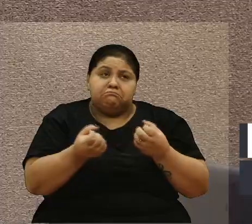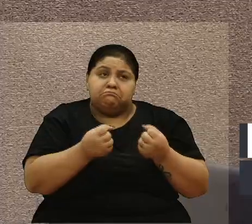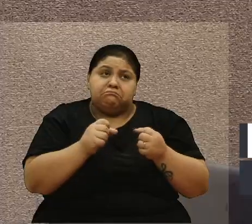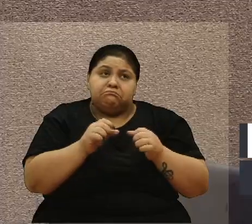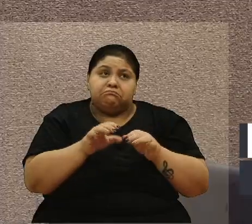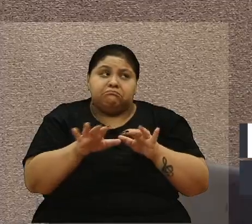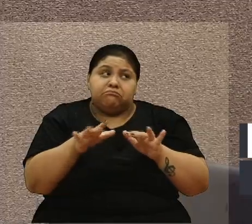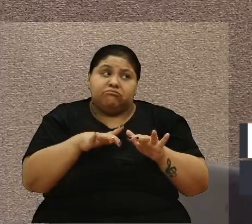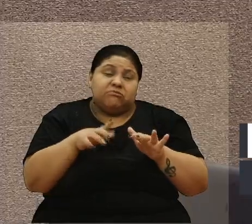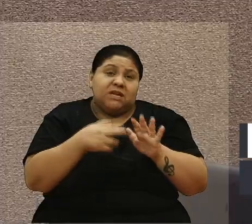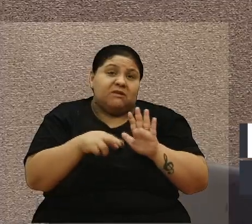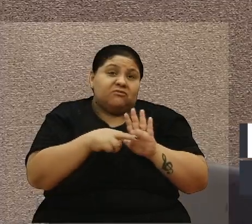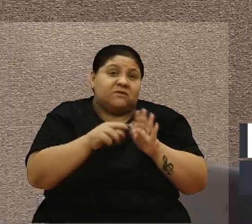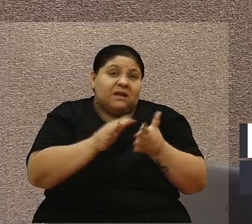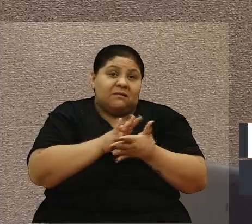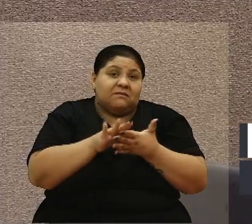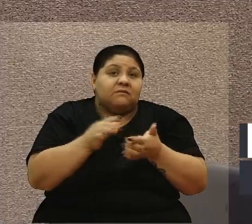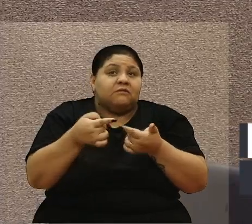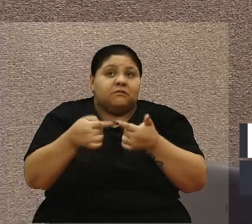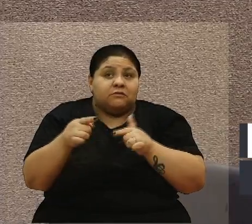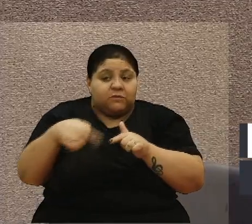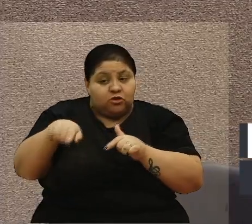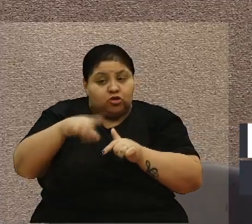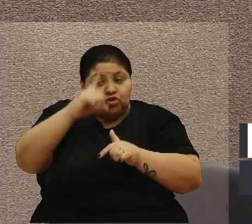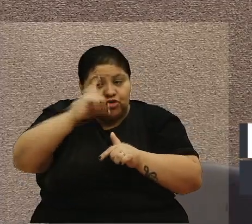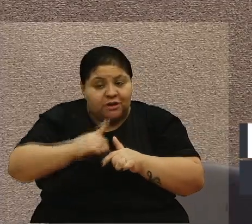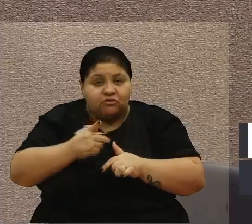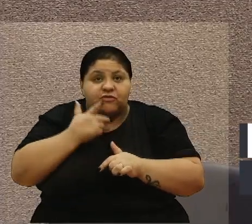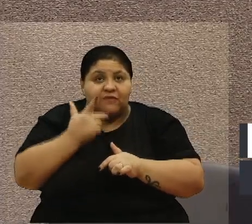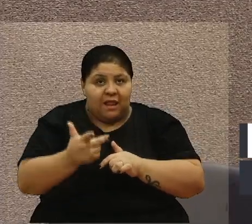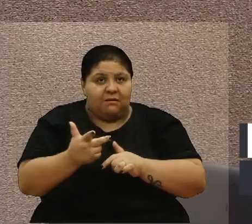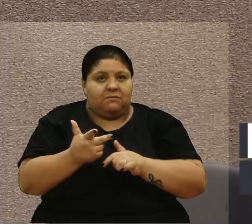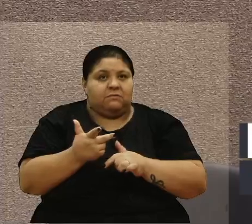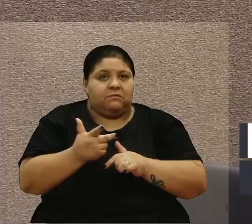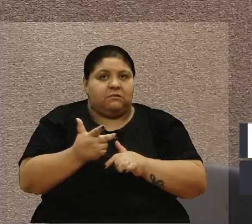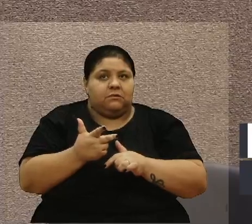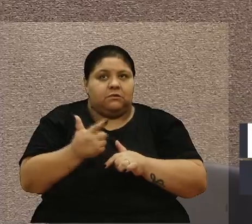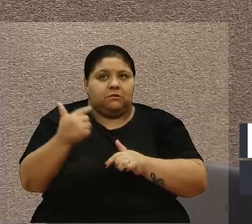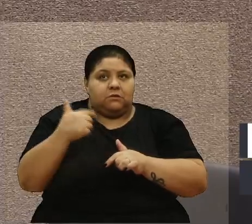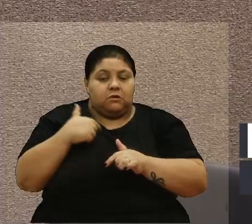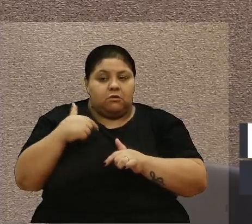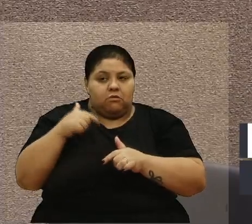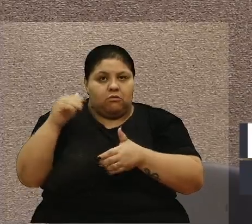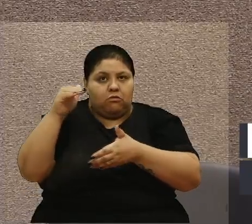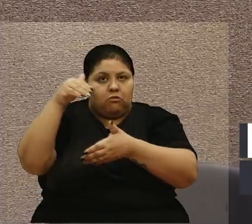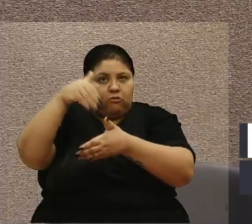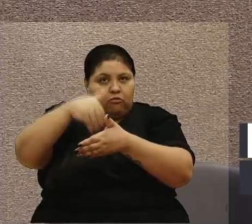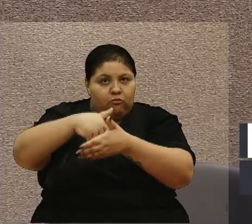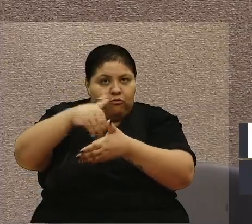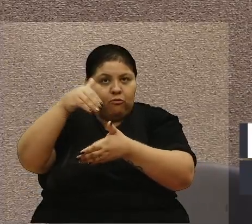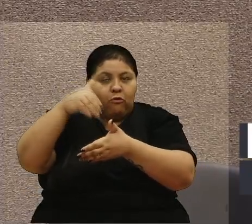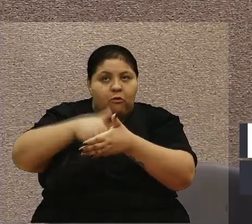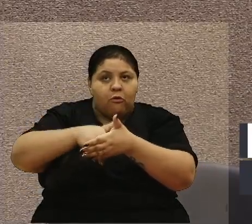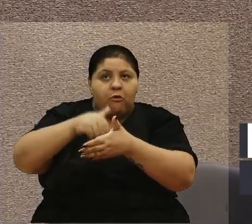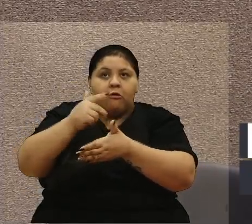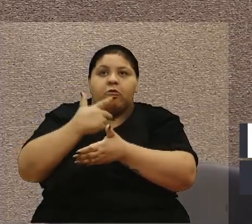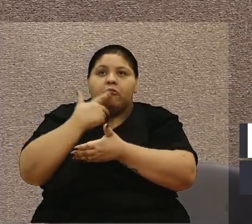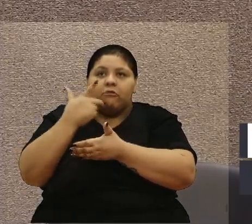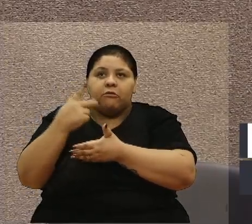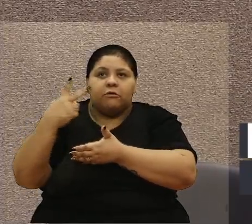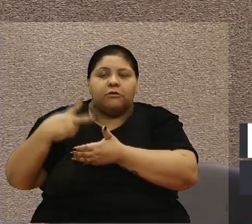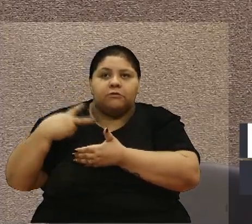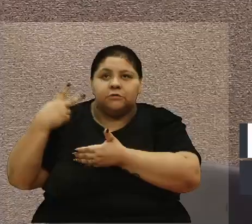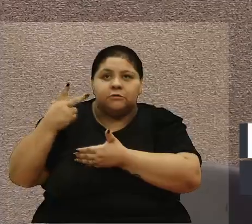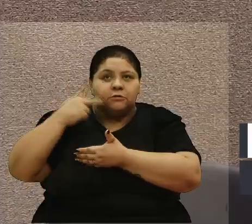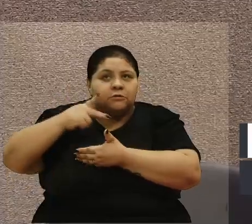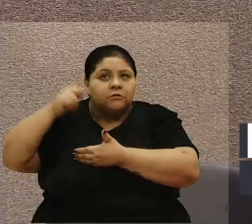Talvez não tenha resultado nenhum, mas é o nosso direito de fala. Eu fui eleito para falar, o vereador Iago